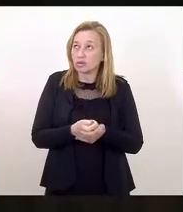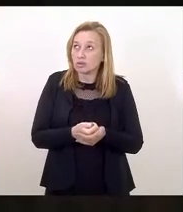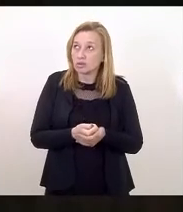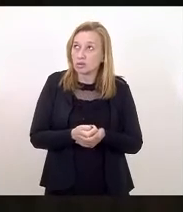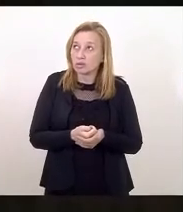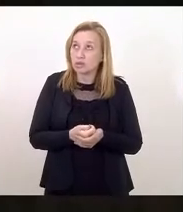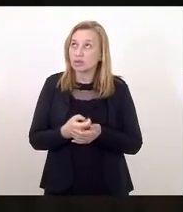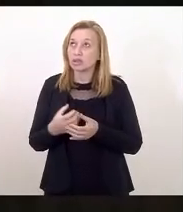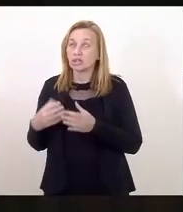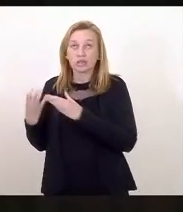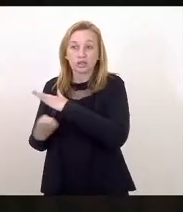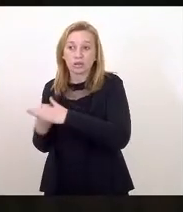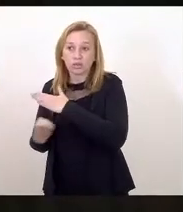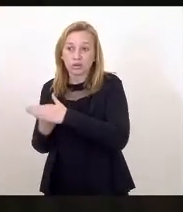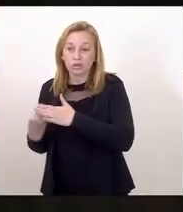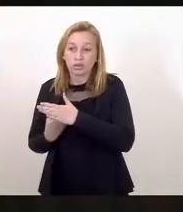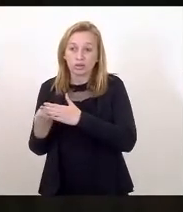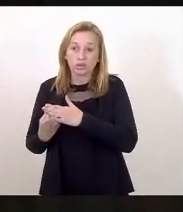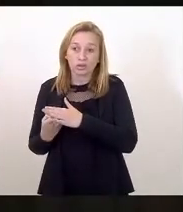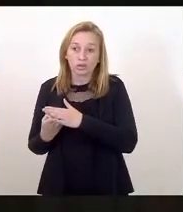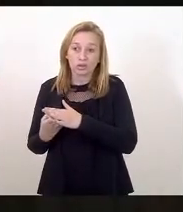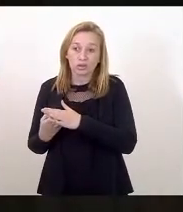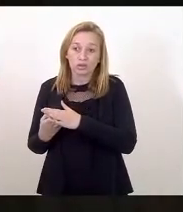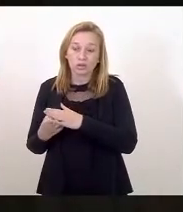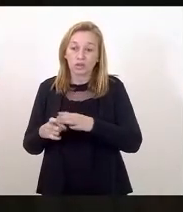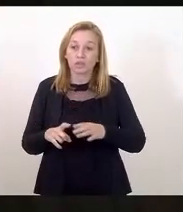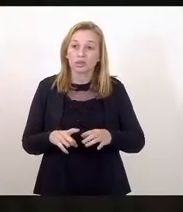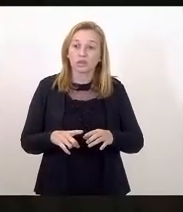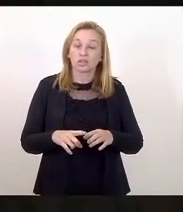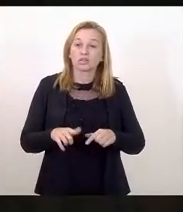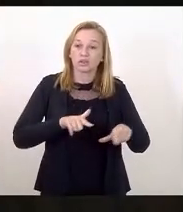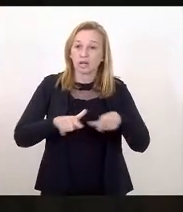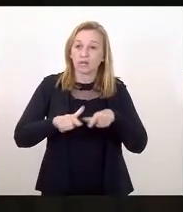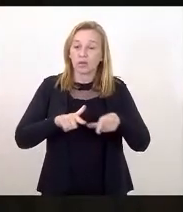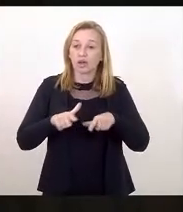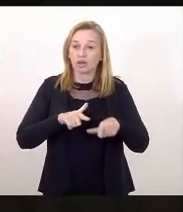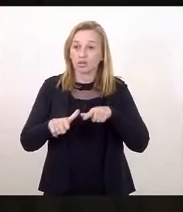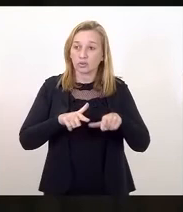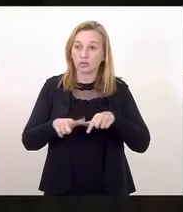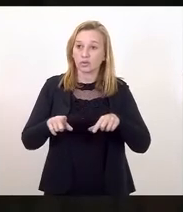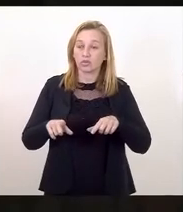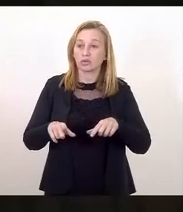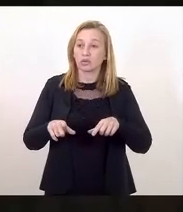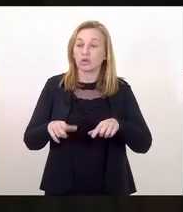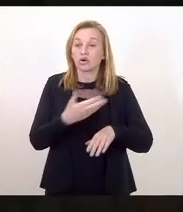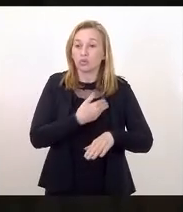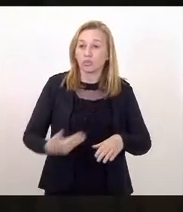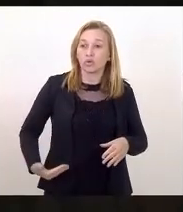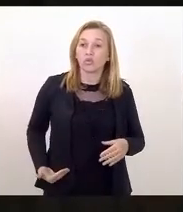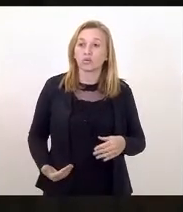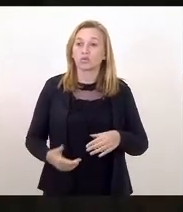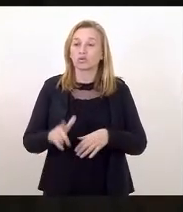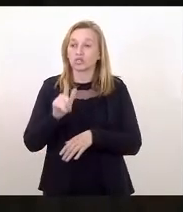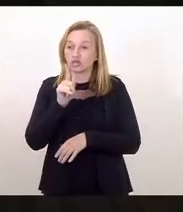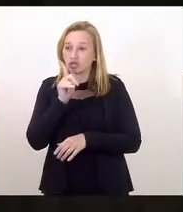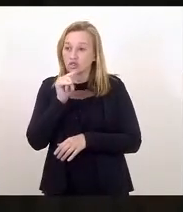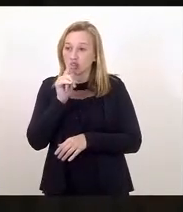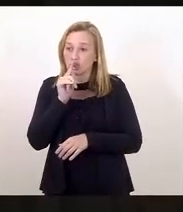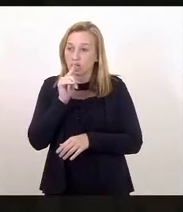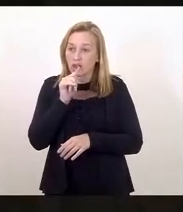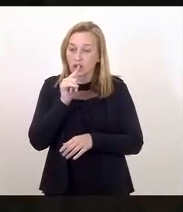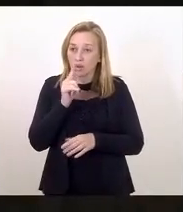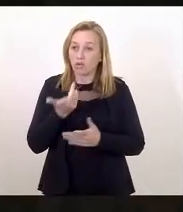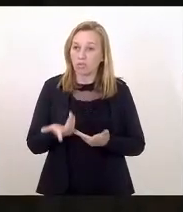concessionárias prestadoras de serviços públicos de fornecimento de água e esgotamento sanitário, na forma que